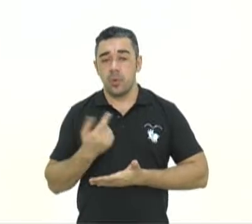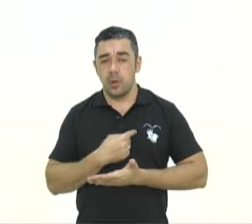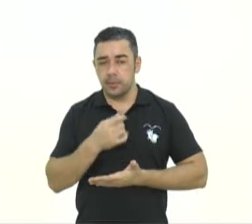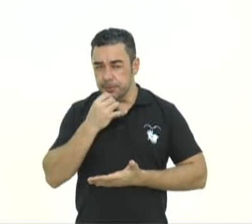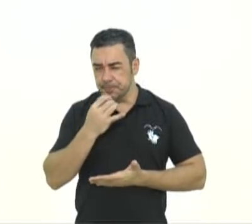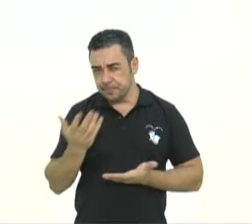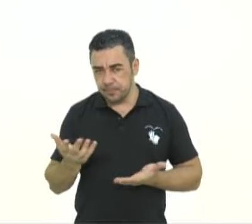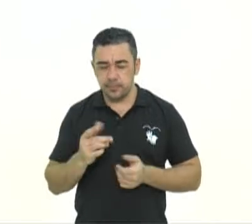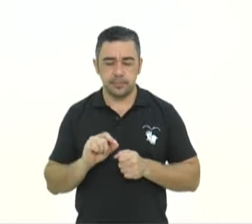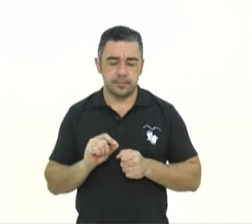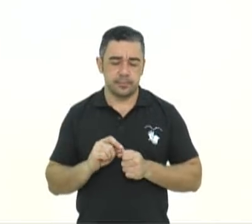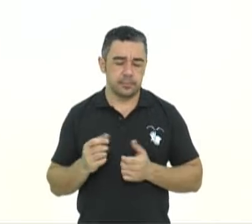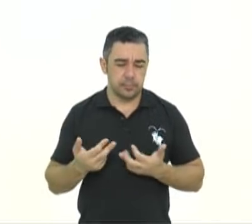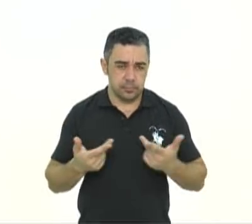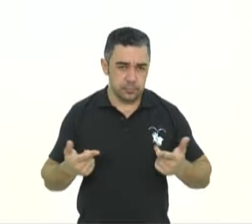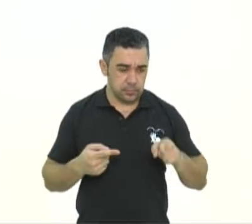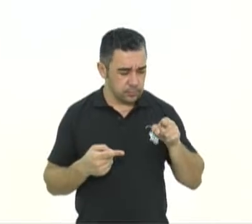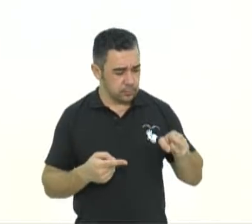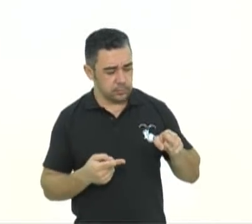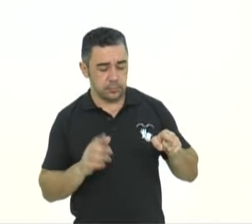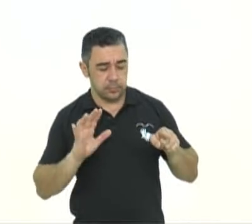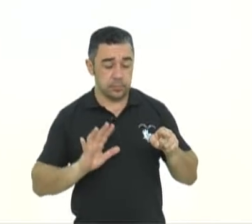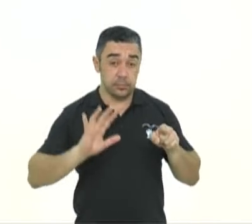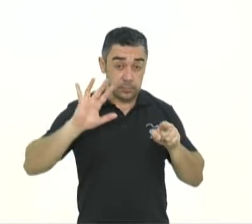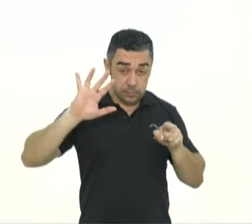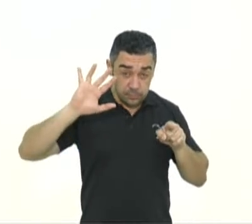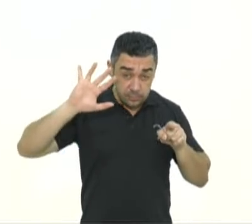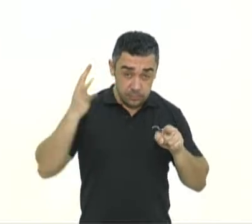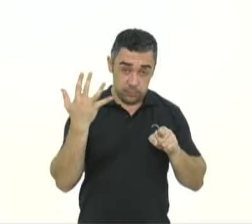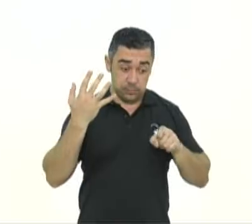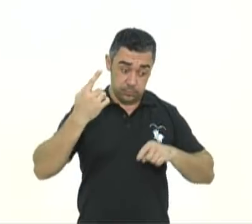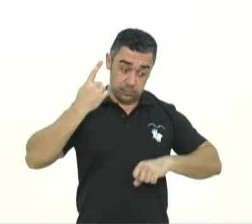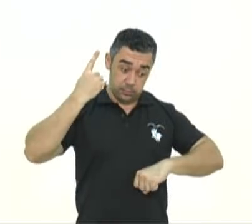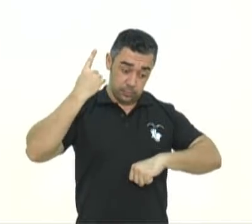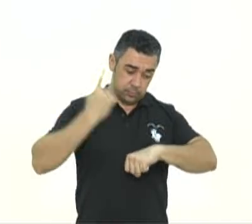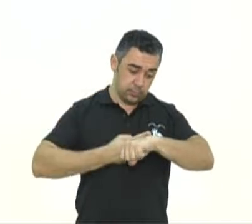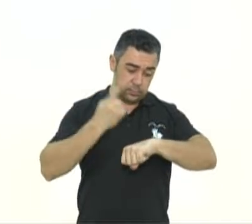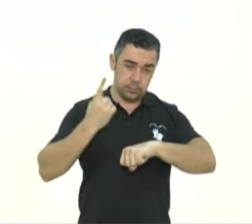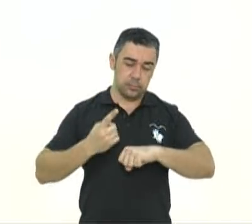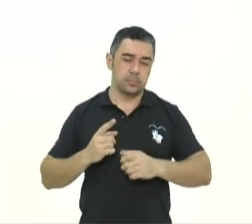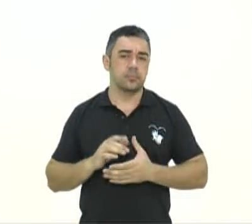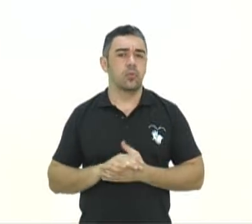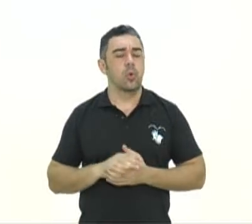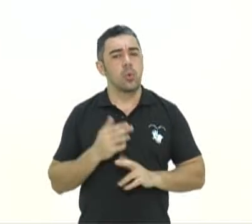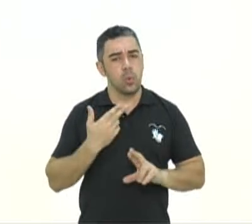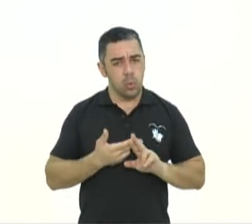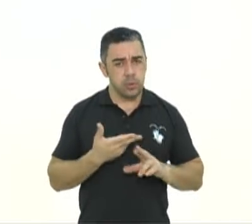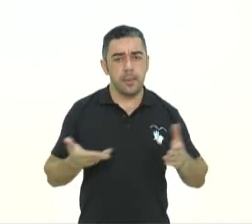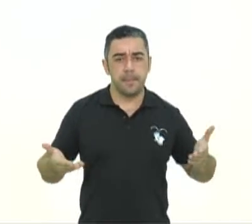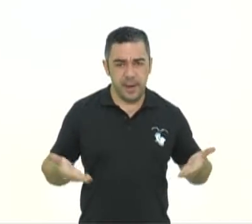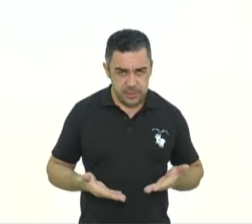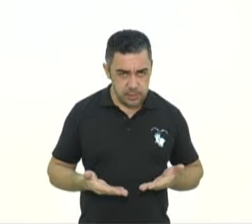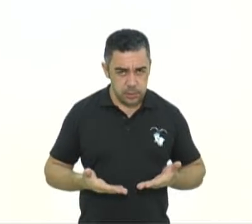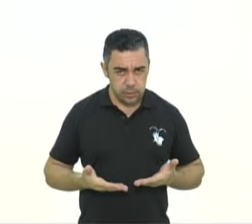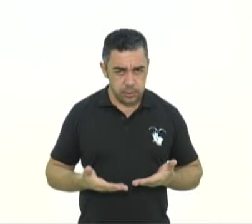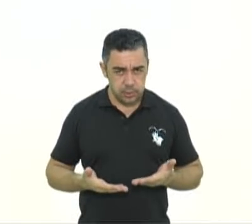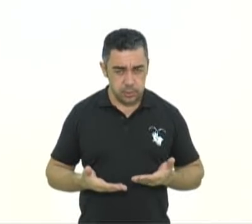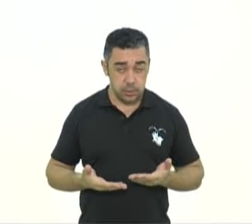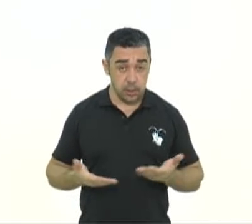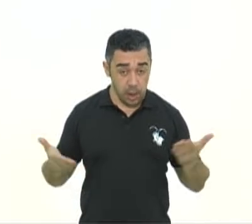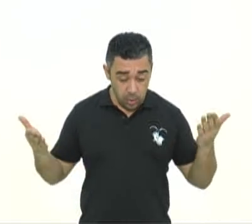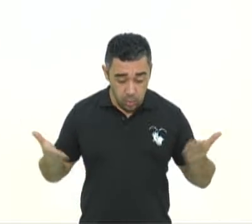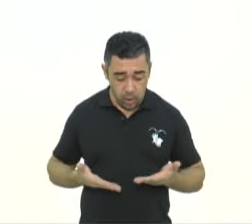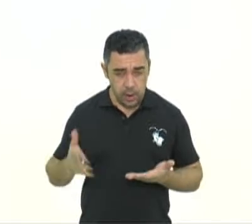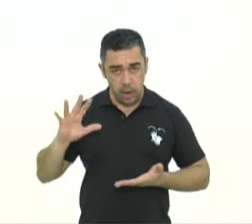nos referir a algo que ocorre naquele exato momento, usamos o presente, né? Então, algo